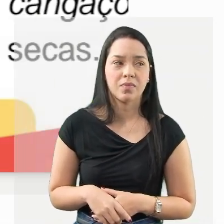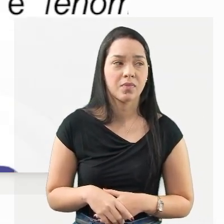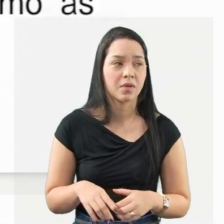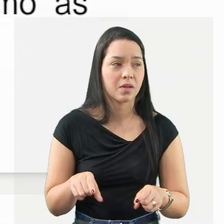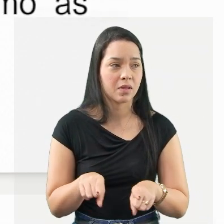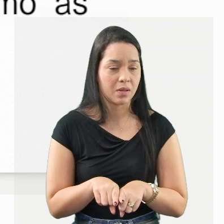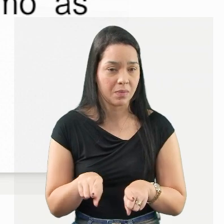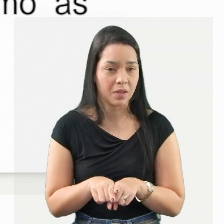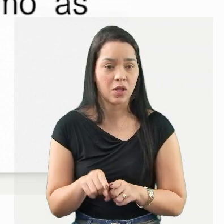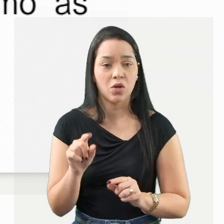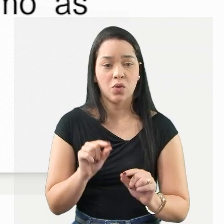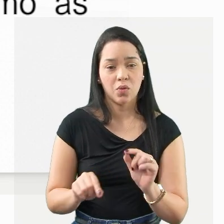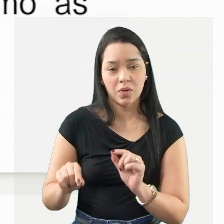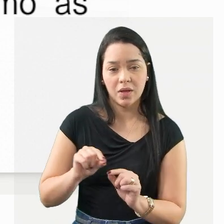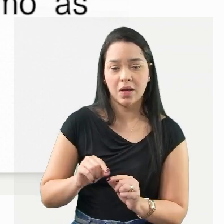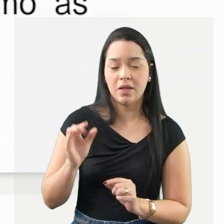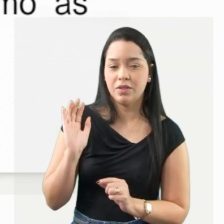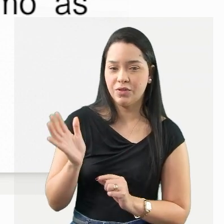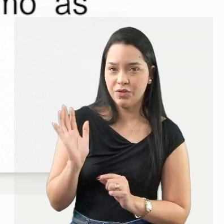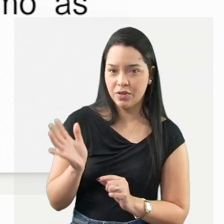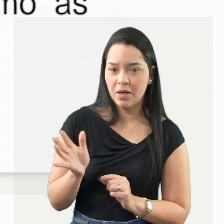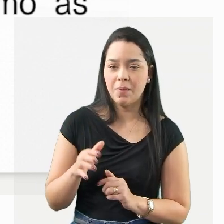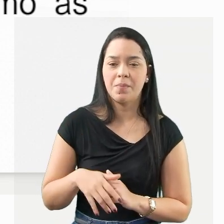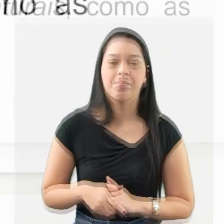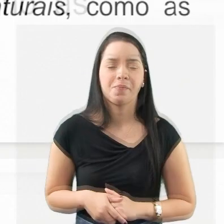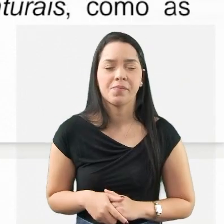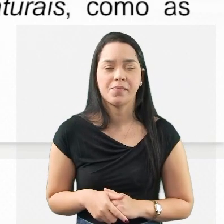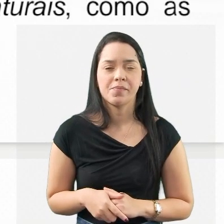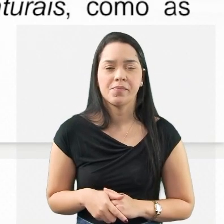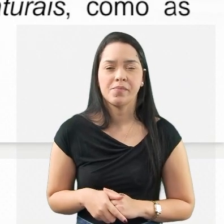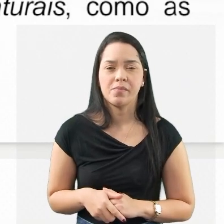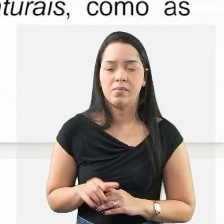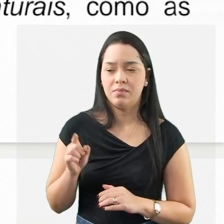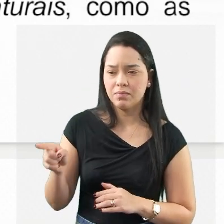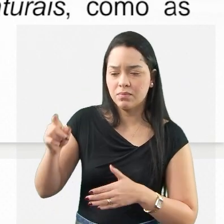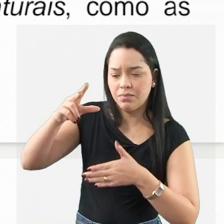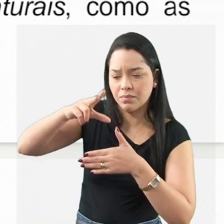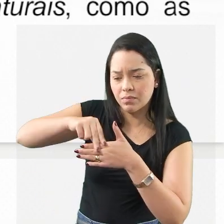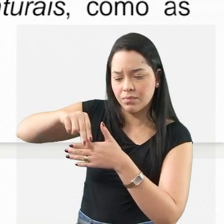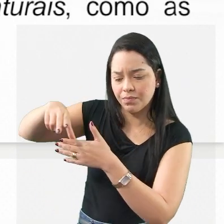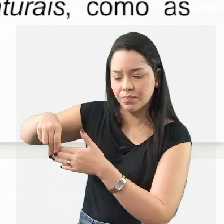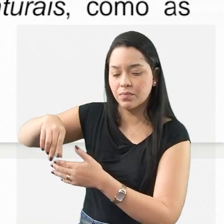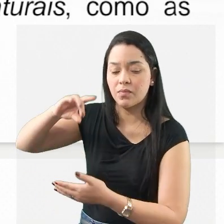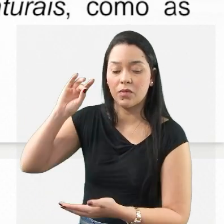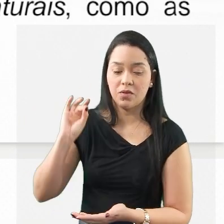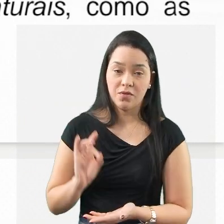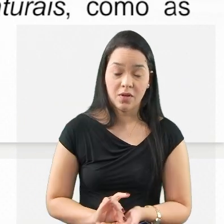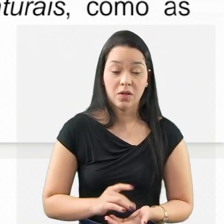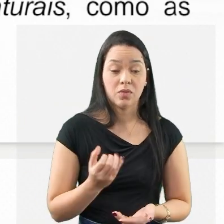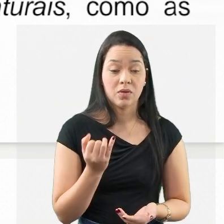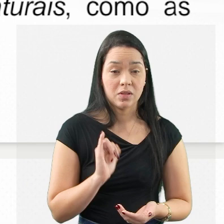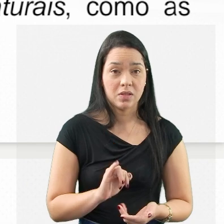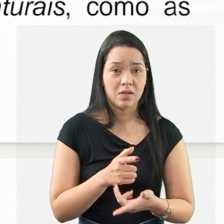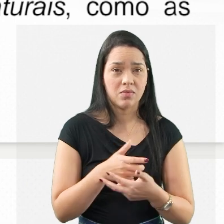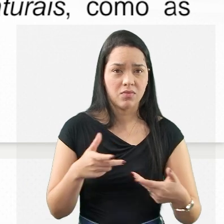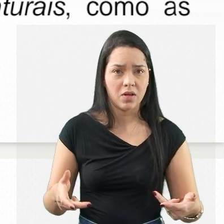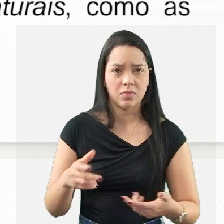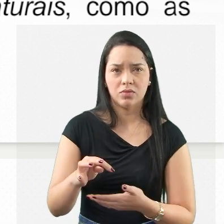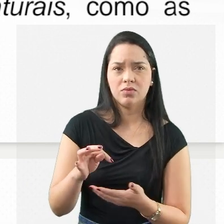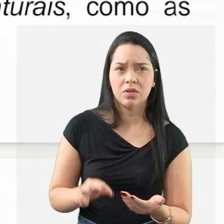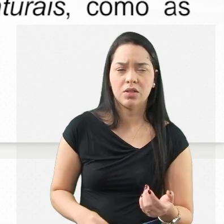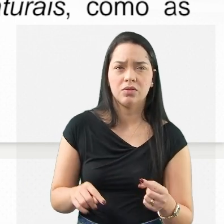trabalhar nesse sentido, porque a gente vai ver o quê? Que esse cordel, ele de fato, se a gente pegar vários